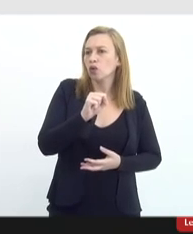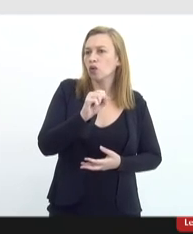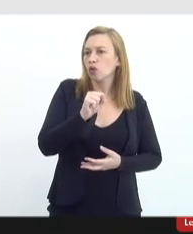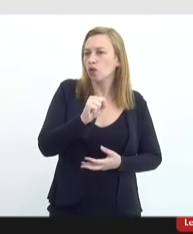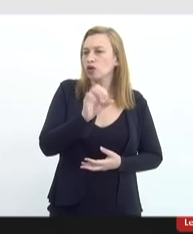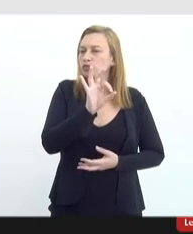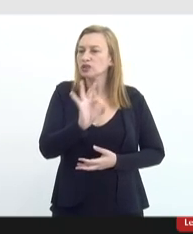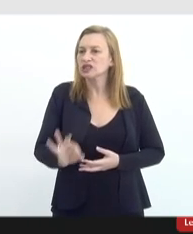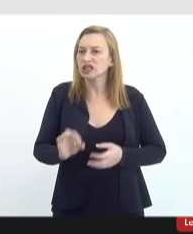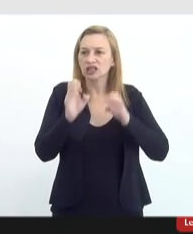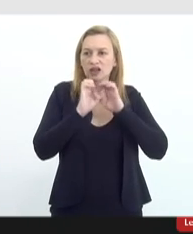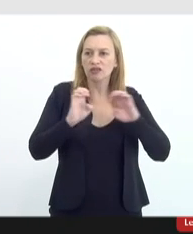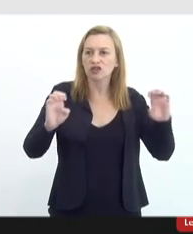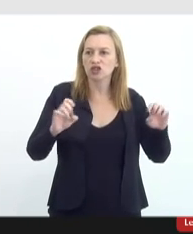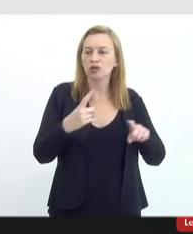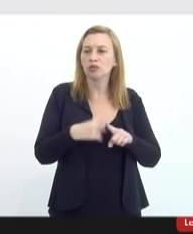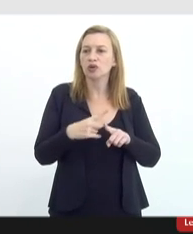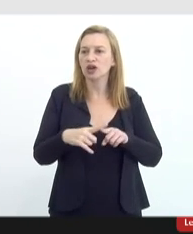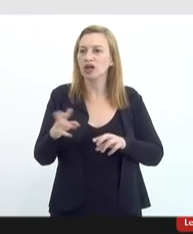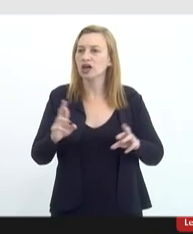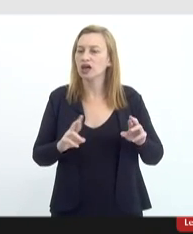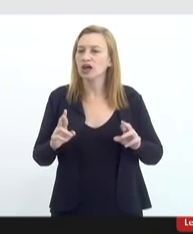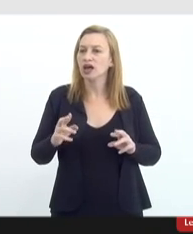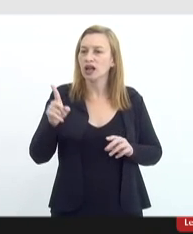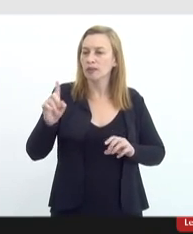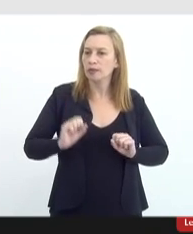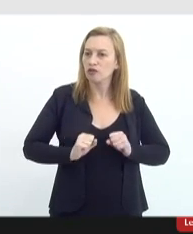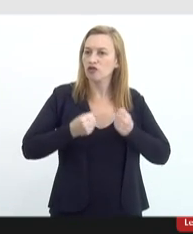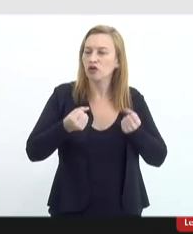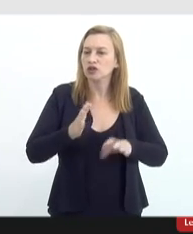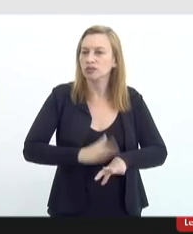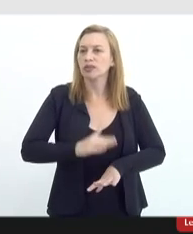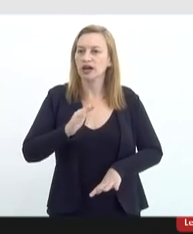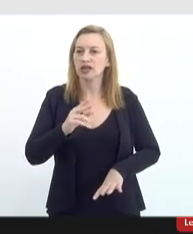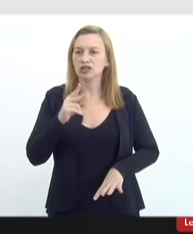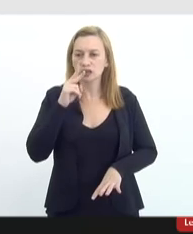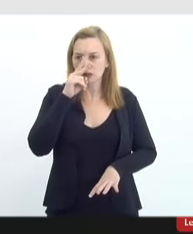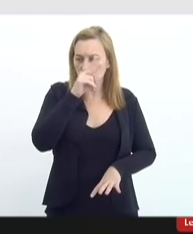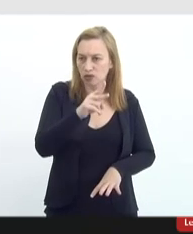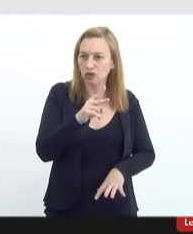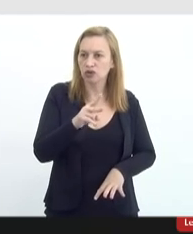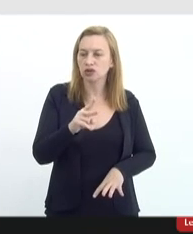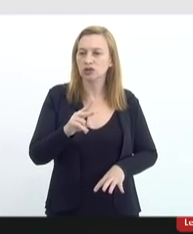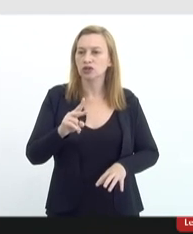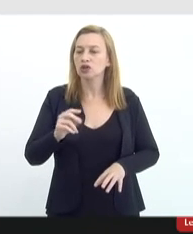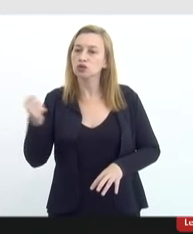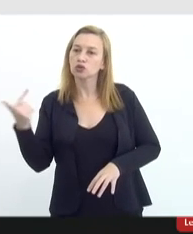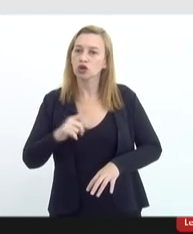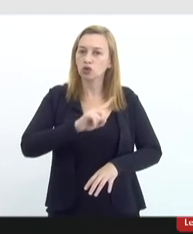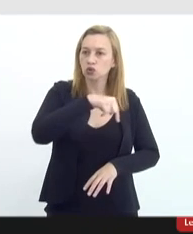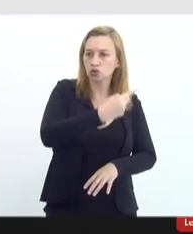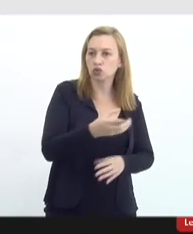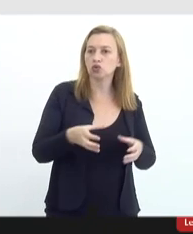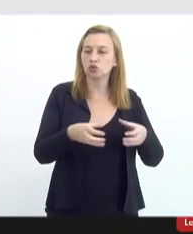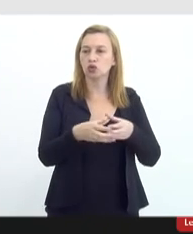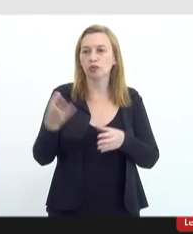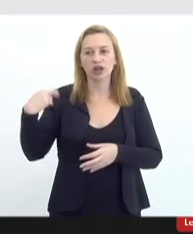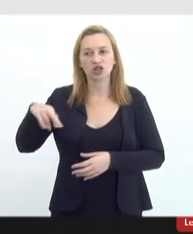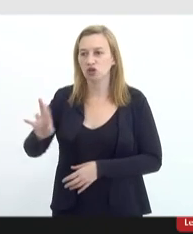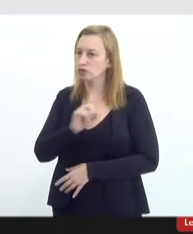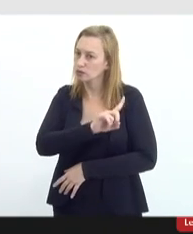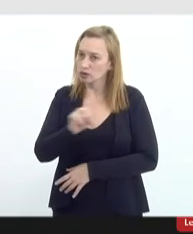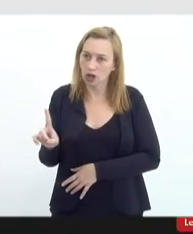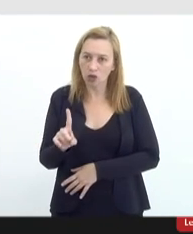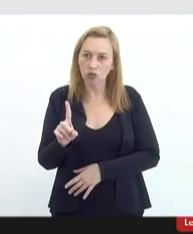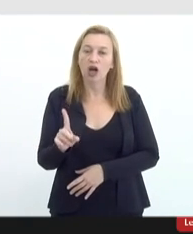88% dos evangélicos é porque eles são relativamente mais fortes e tão mais poderosos que os outros grupos religiosos. Isso não é assim, né?